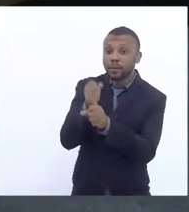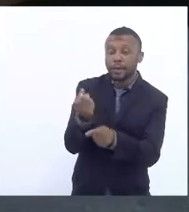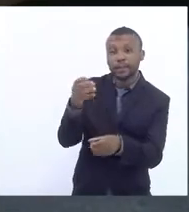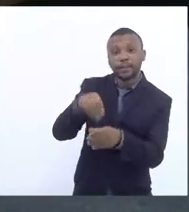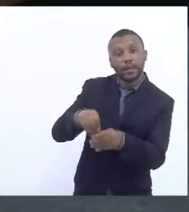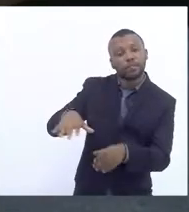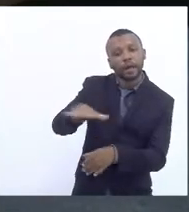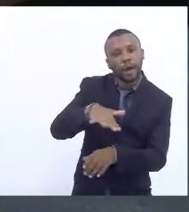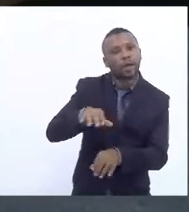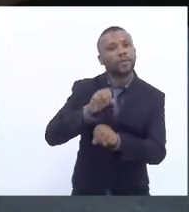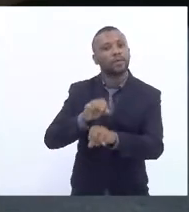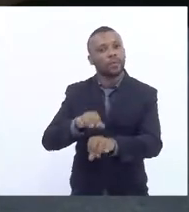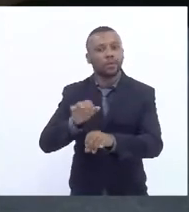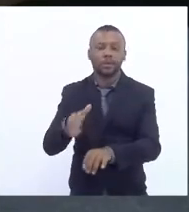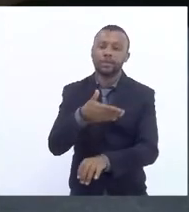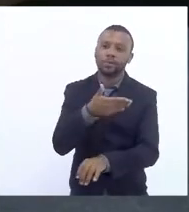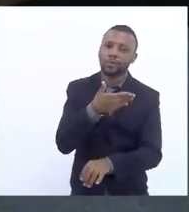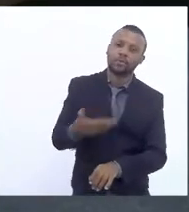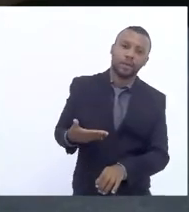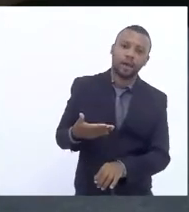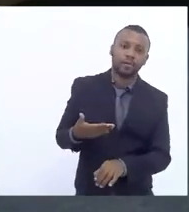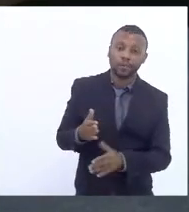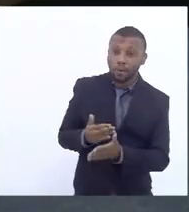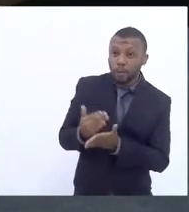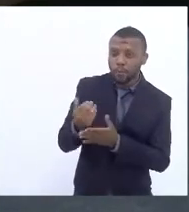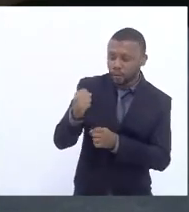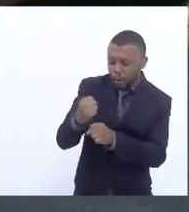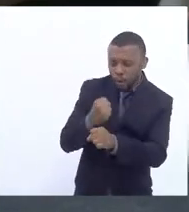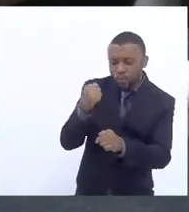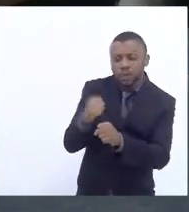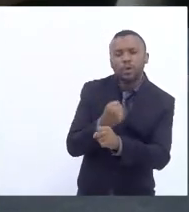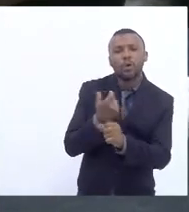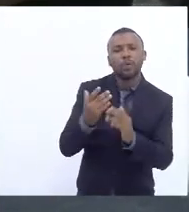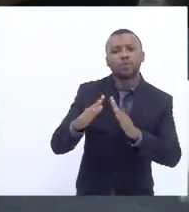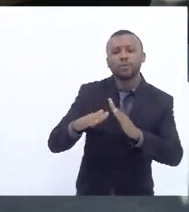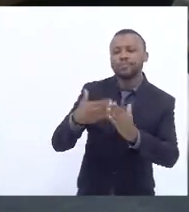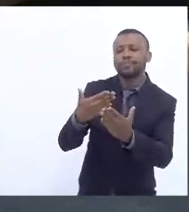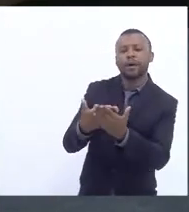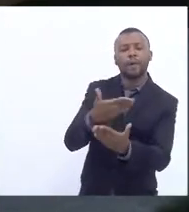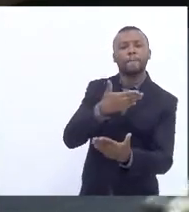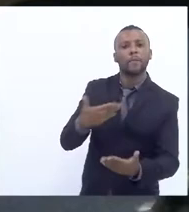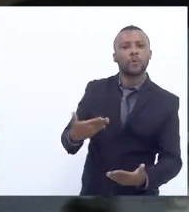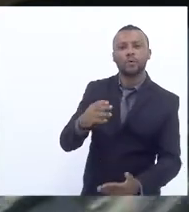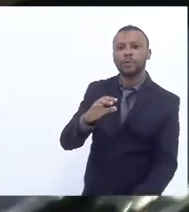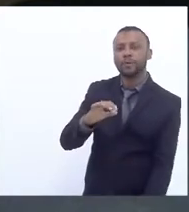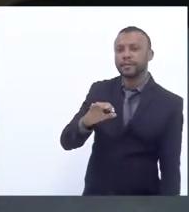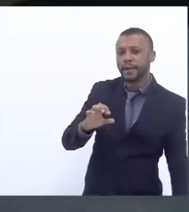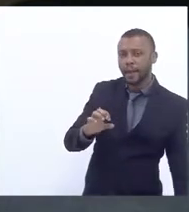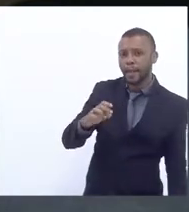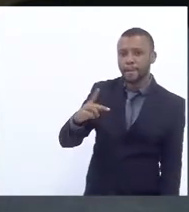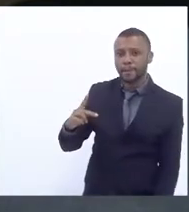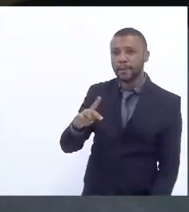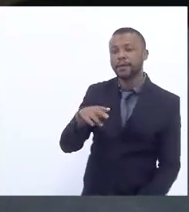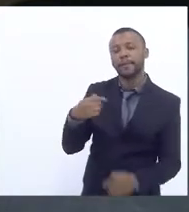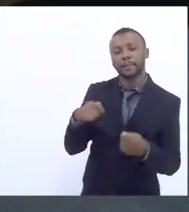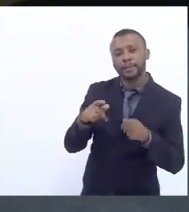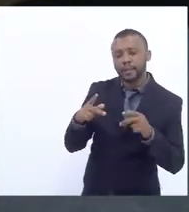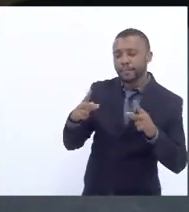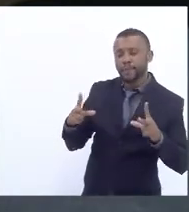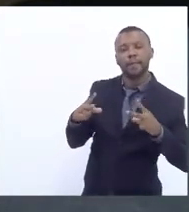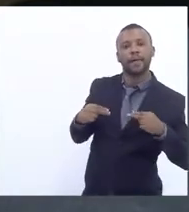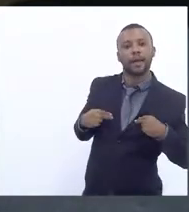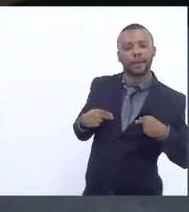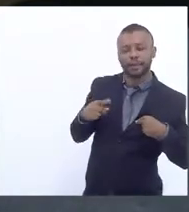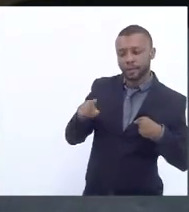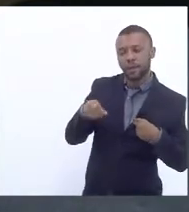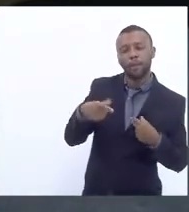estado que começou com a construção dos CIEPs e que merecem uma solução que valorize essa sua contribuição para a educação, que